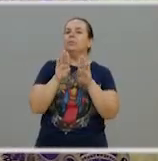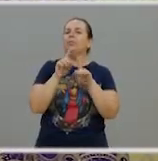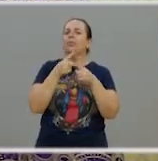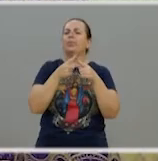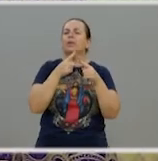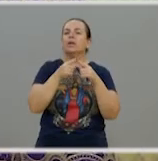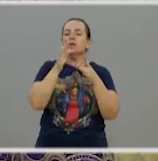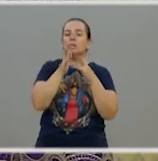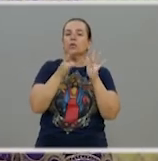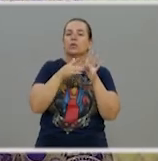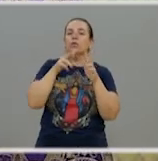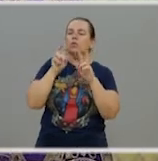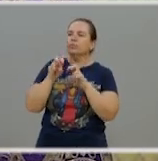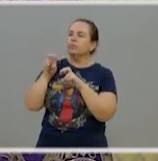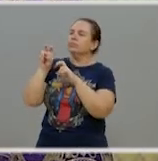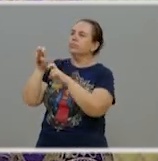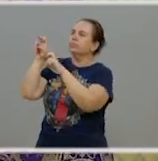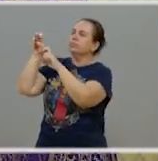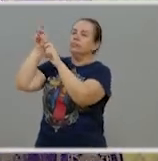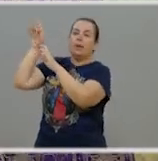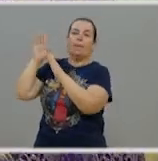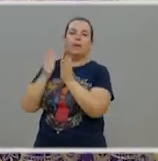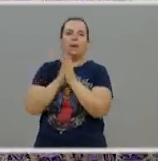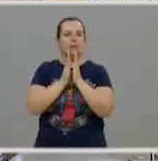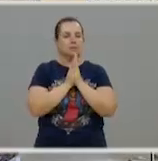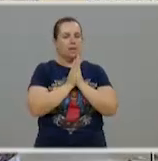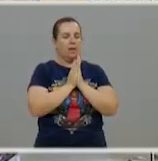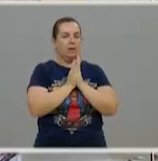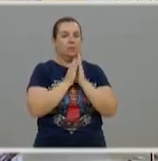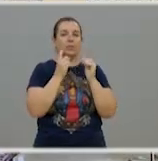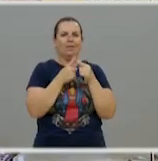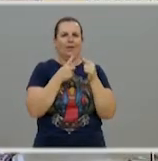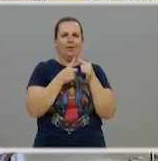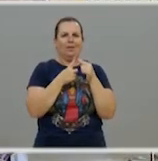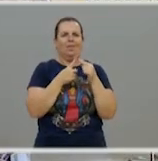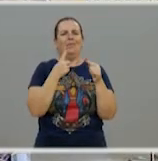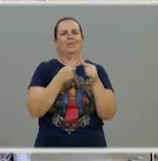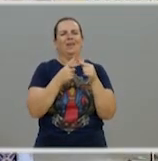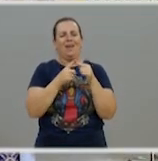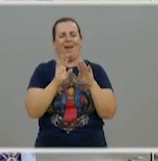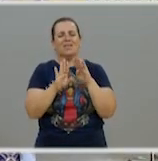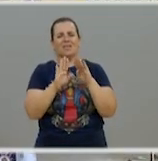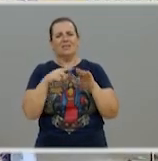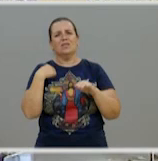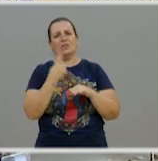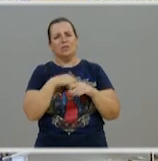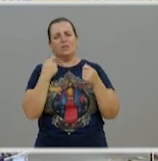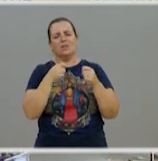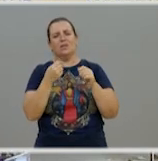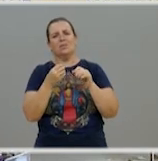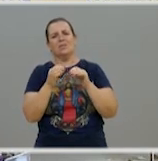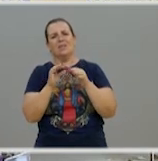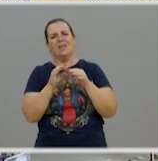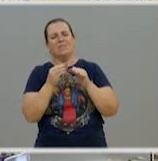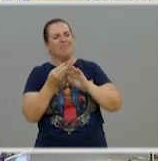vezes fazermos um distanciamento das coisas que nos distraem,